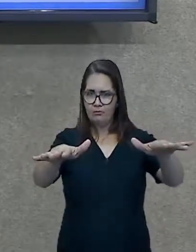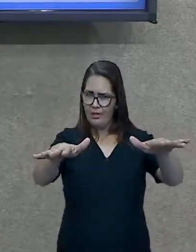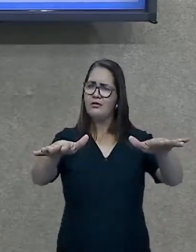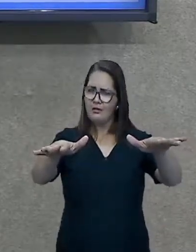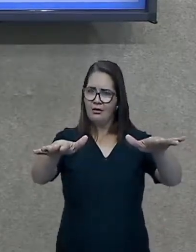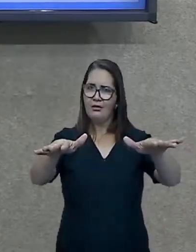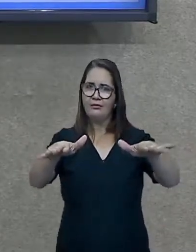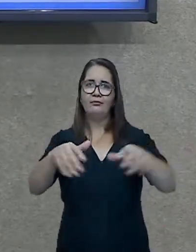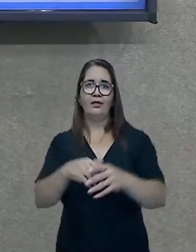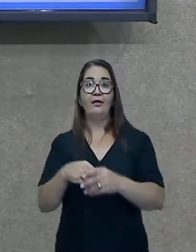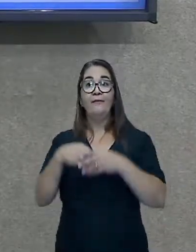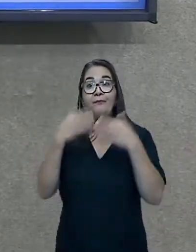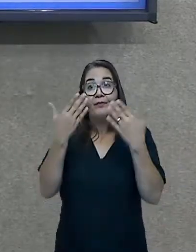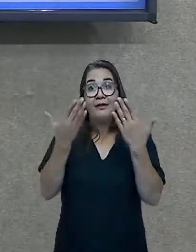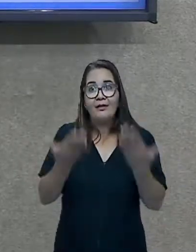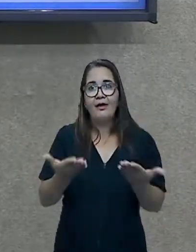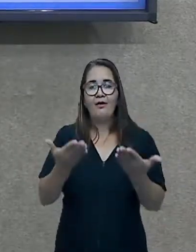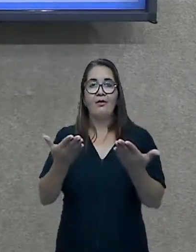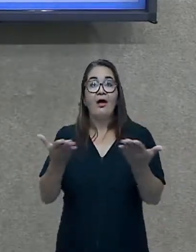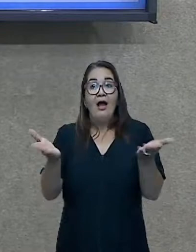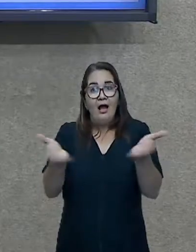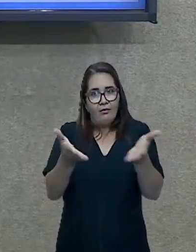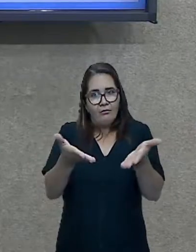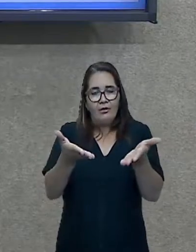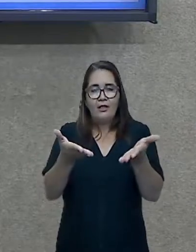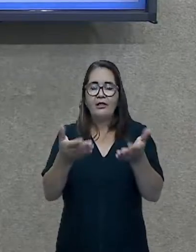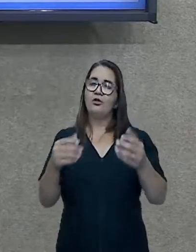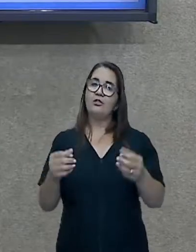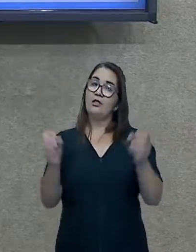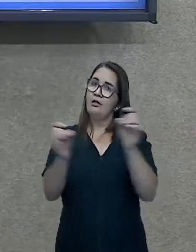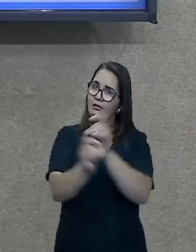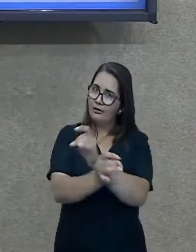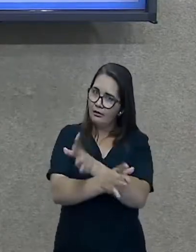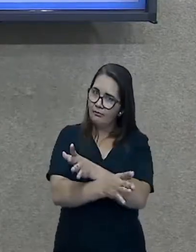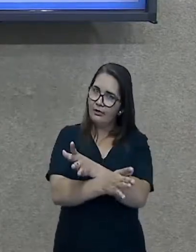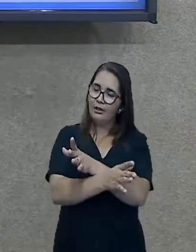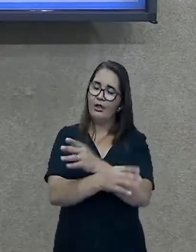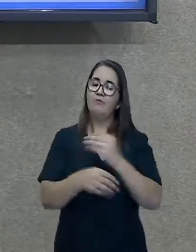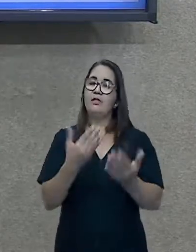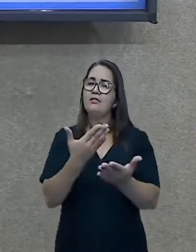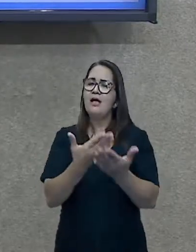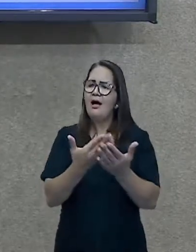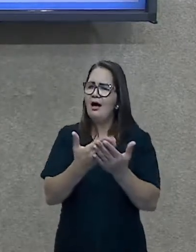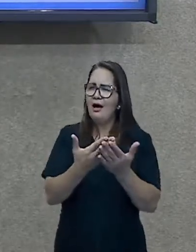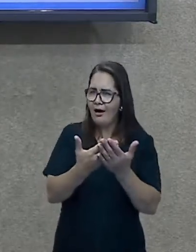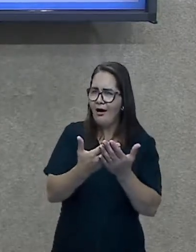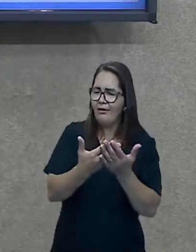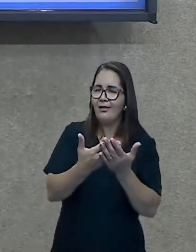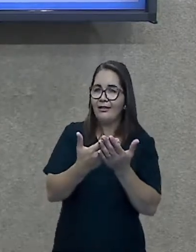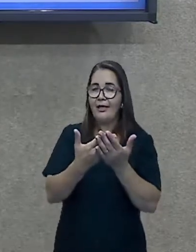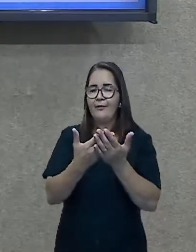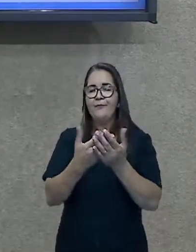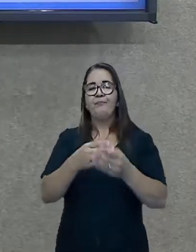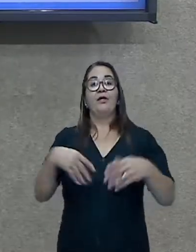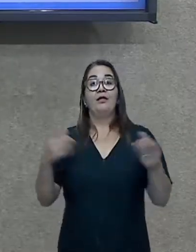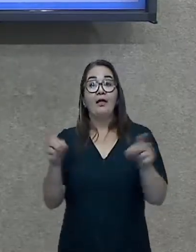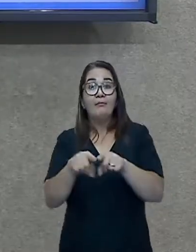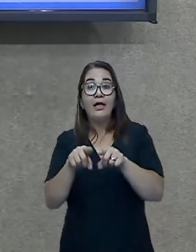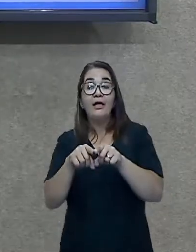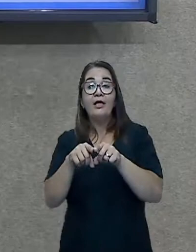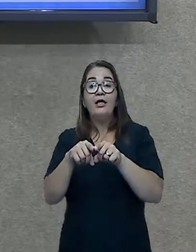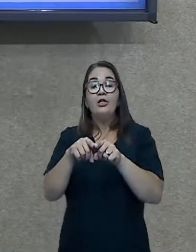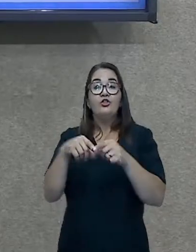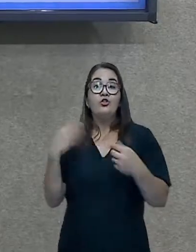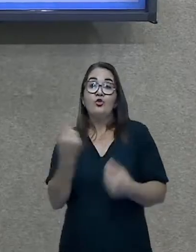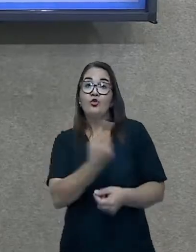afro-americanas. Aqui nós encerramos a nossa aula e essa viagem pelo mundo da África.